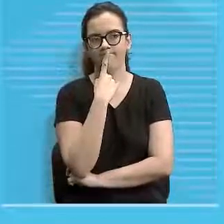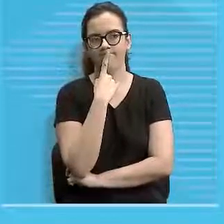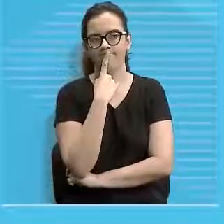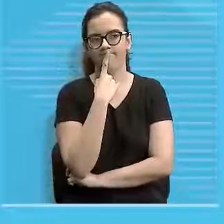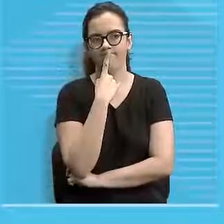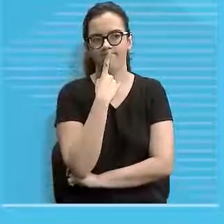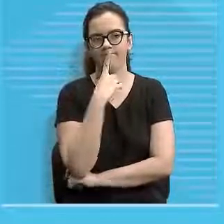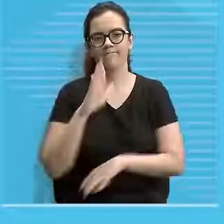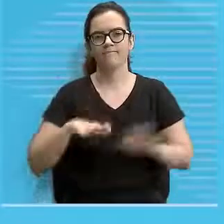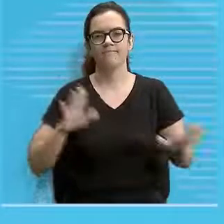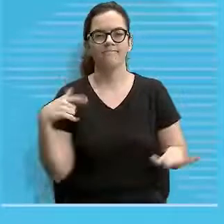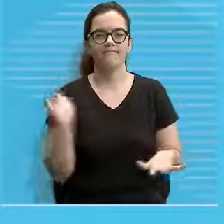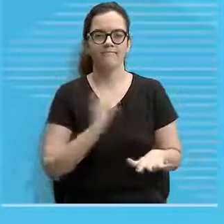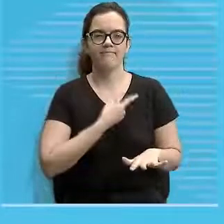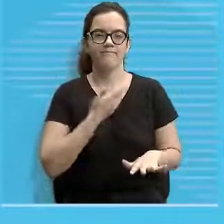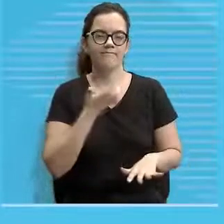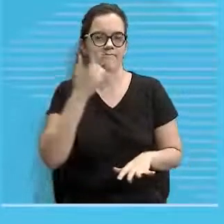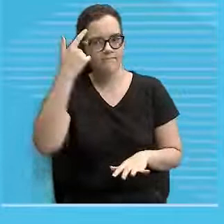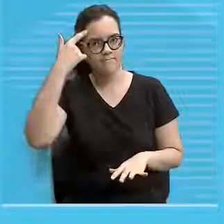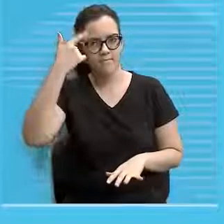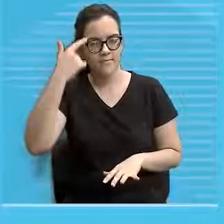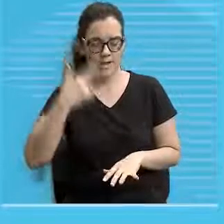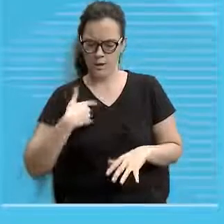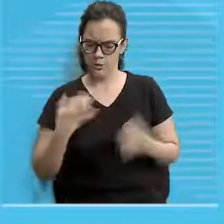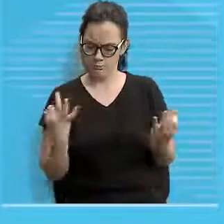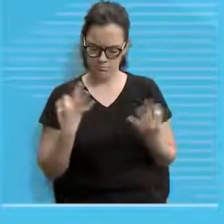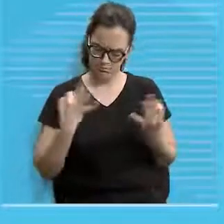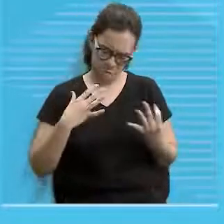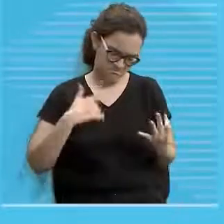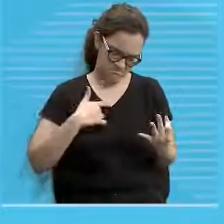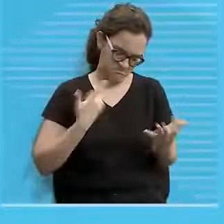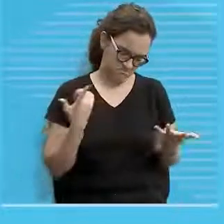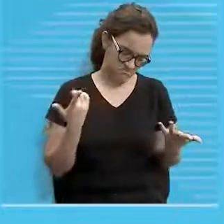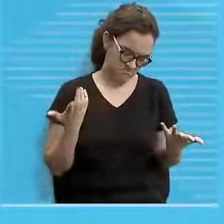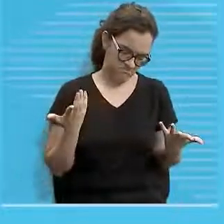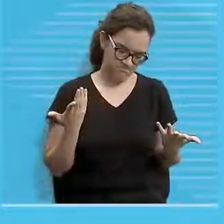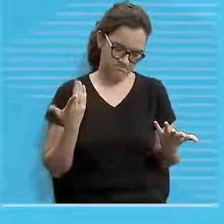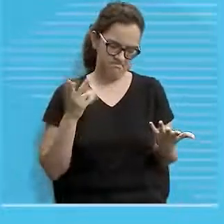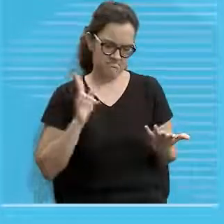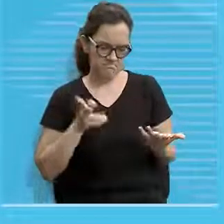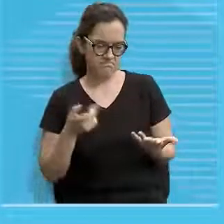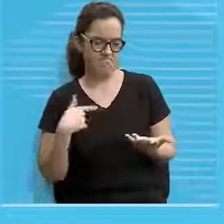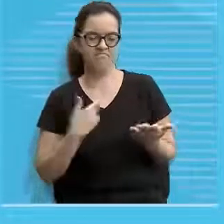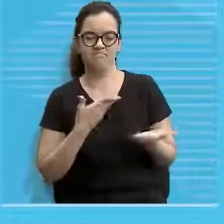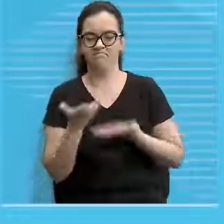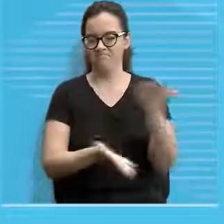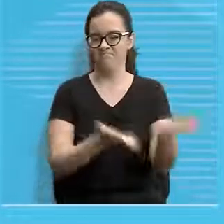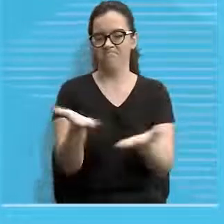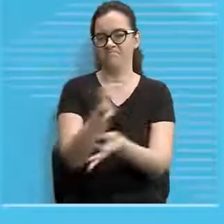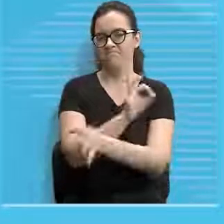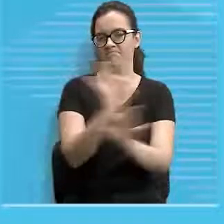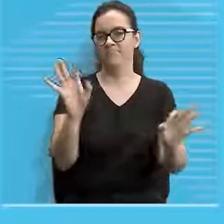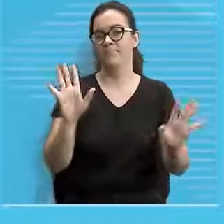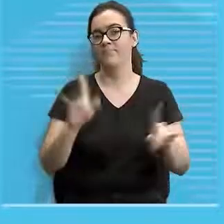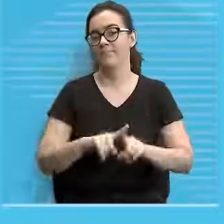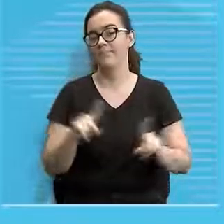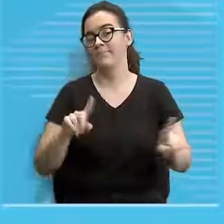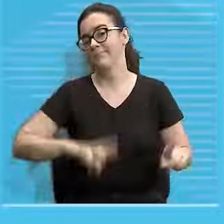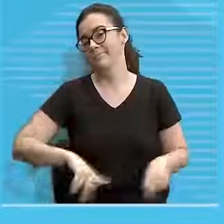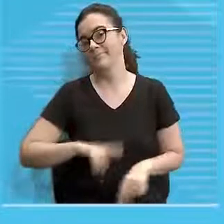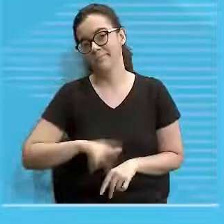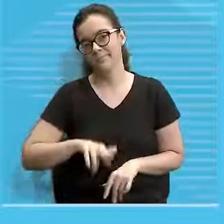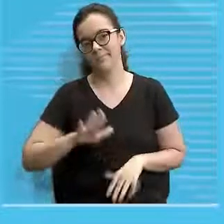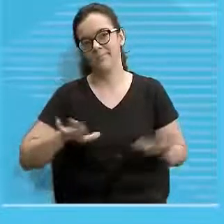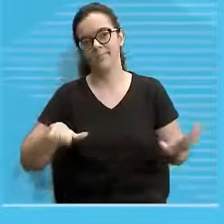eu não tenho defeito nenhum, então eu sou uma pessoa muito boa, sou de boas, eu trato todo mundo bem. Não, mas aí a gente